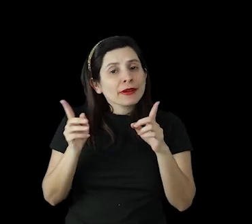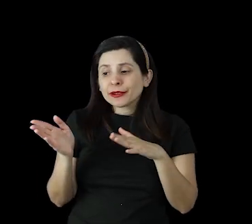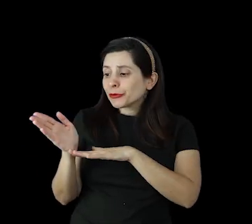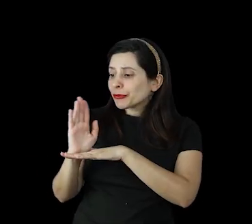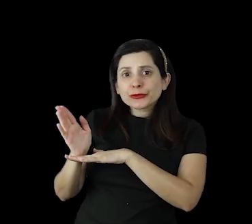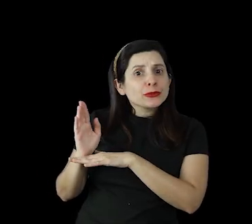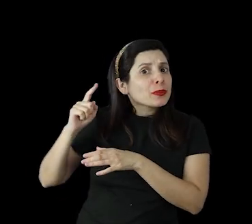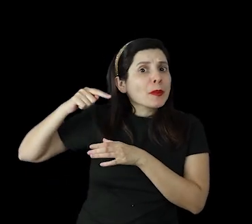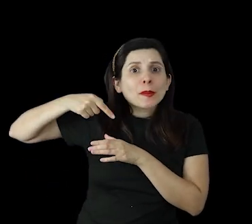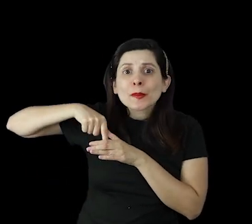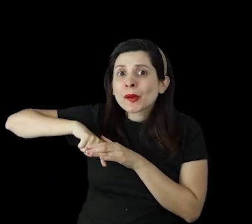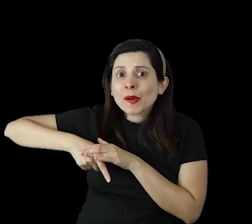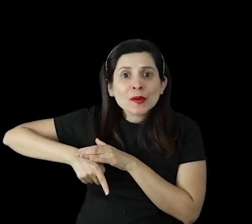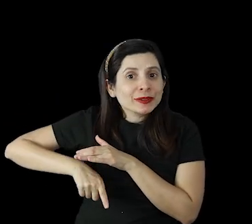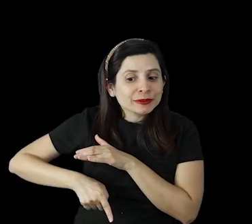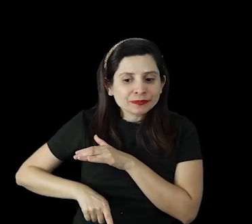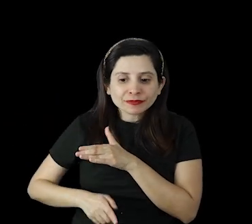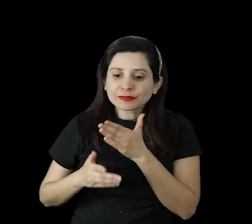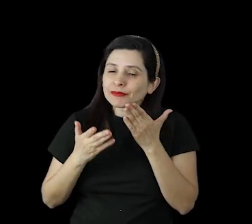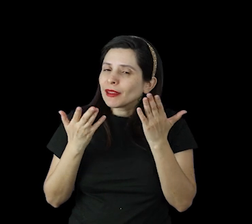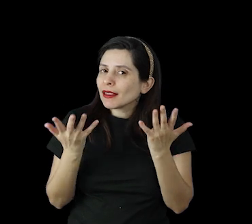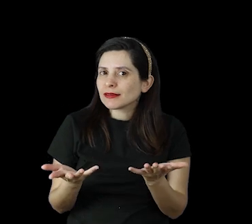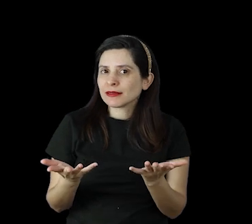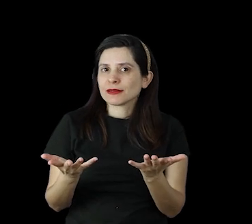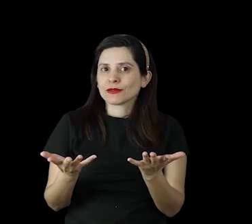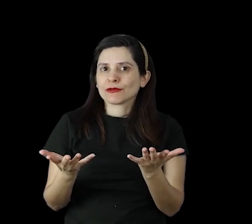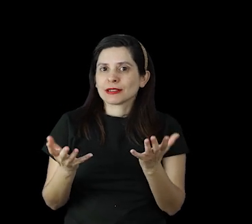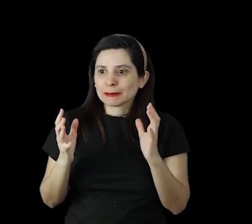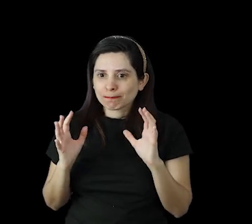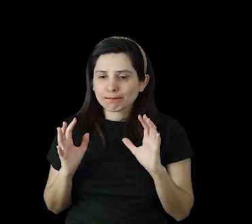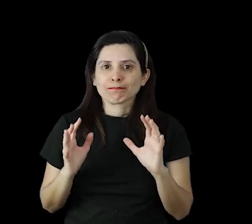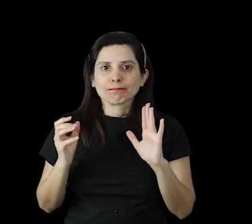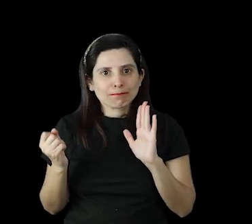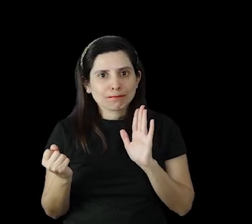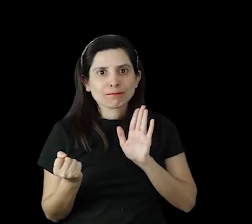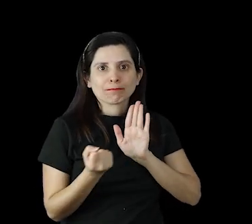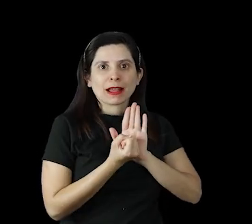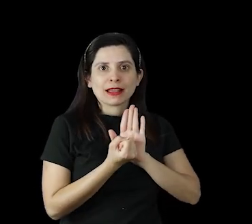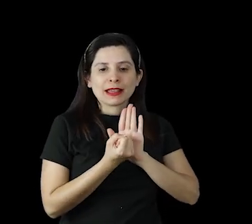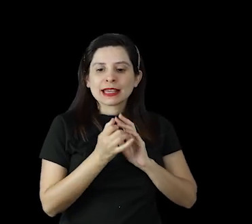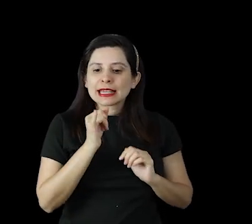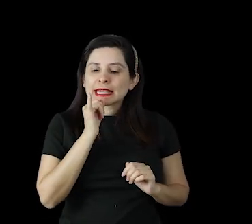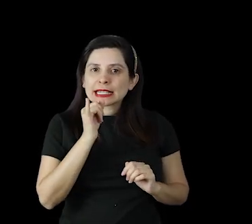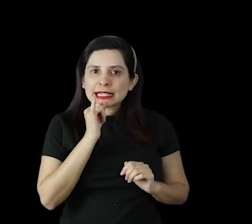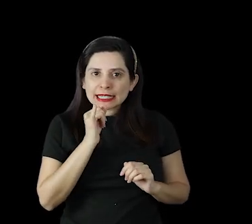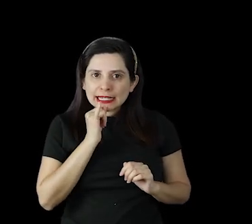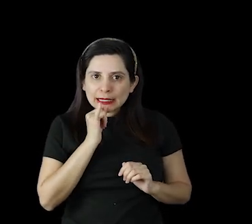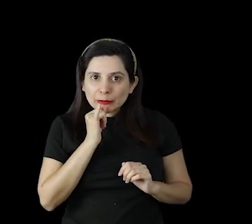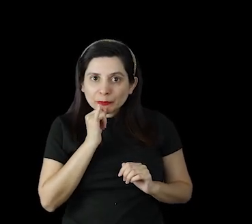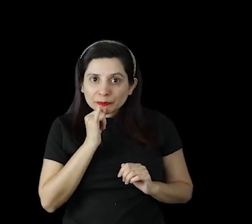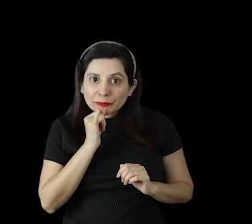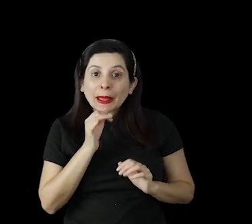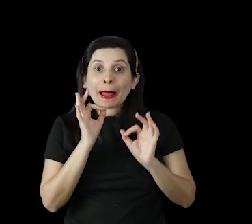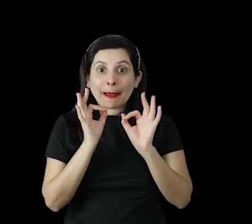profundo, né? Então é isso, assim, esse impacto. Por exemplo, o meu filme A Mesma Parte de um